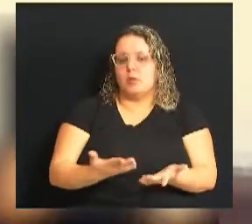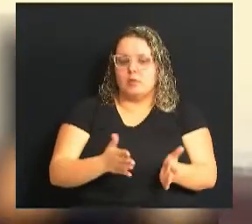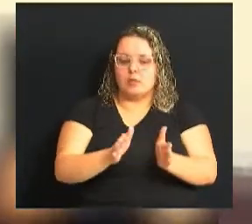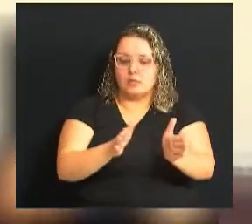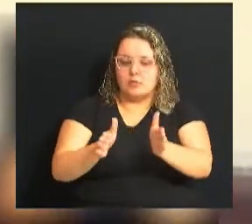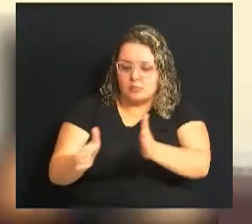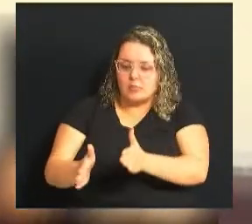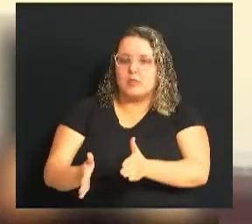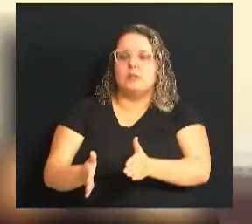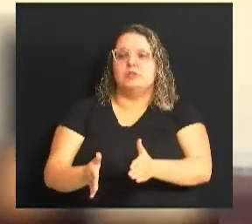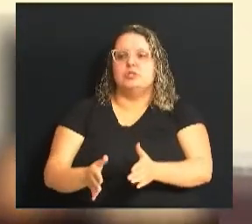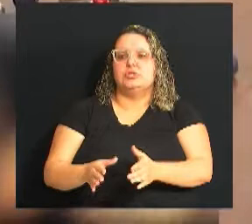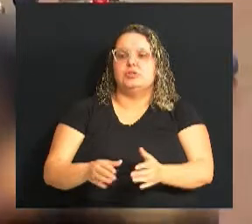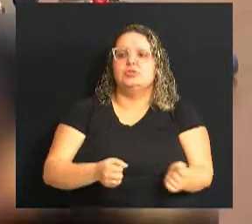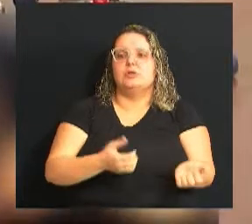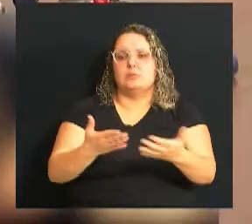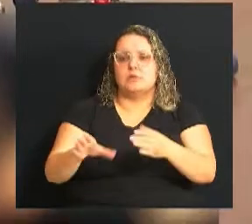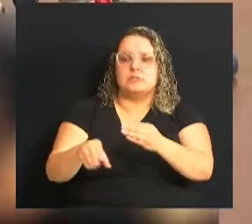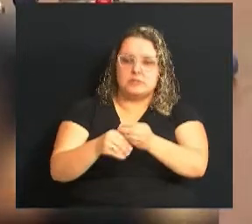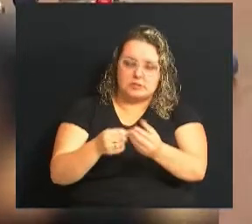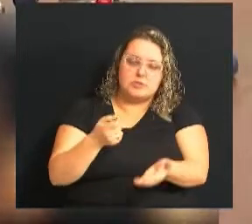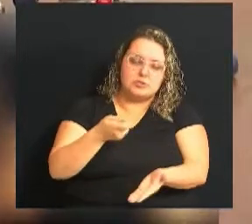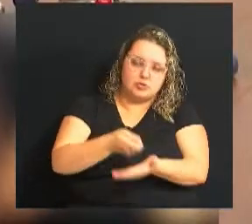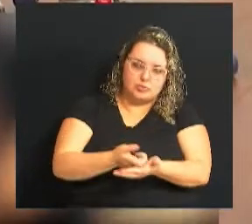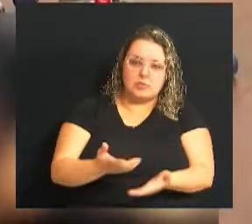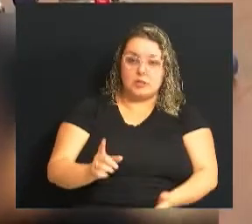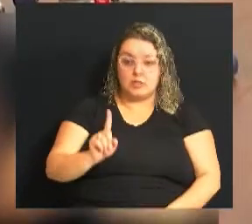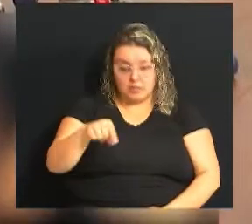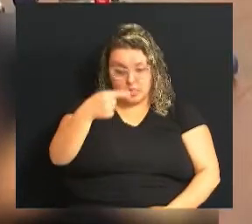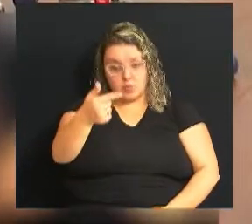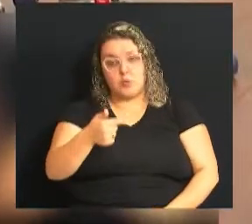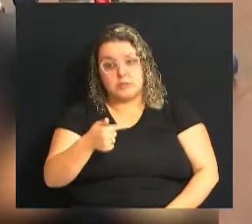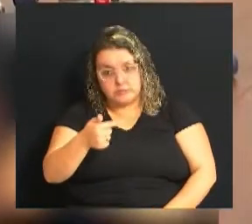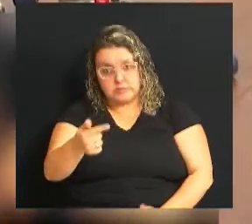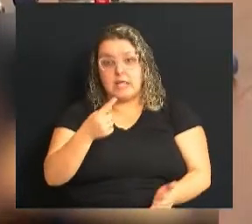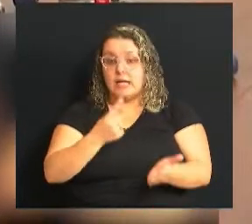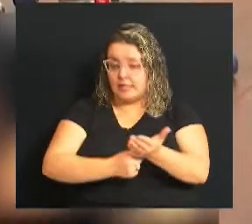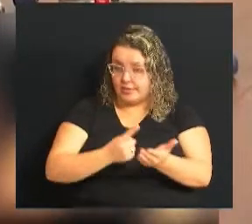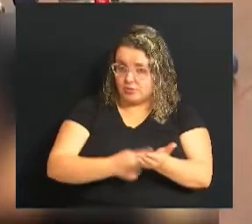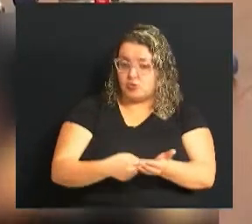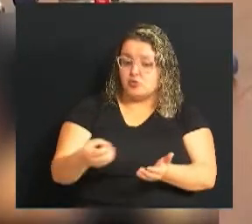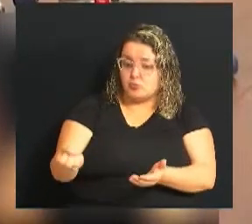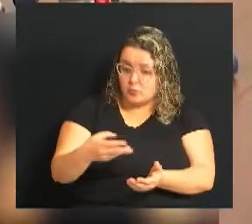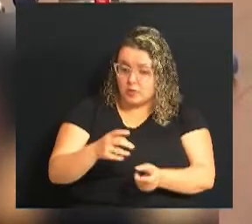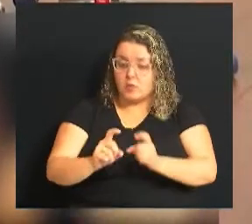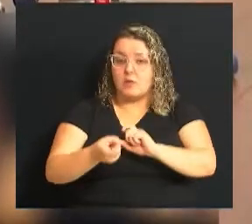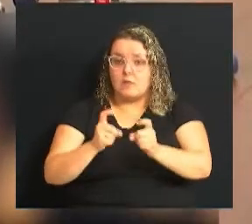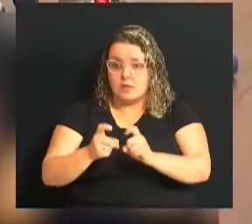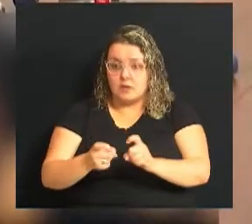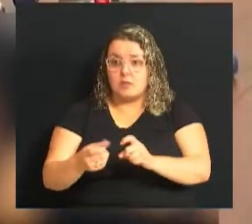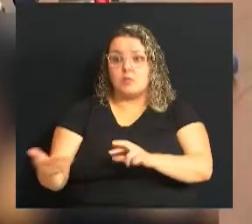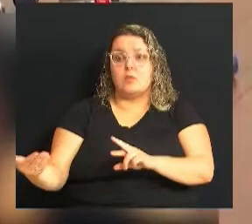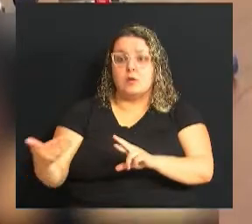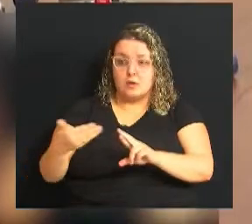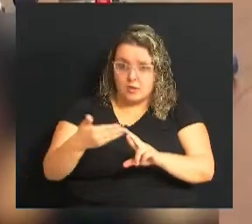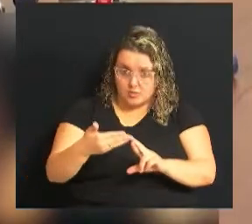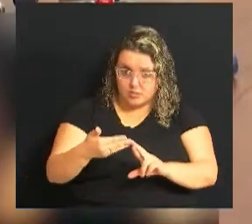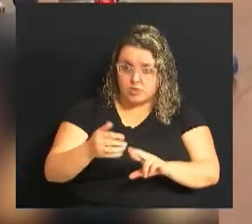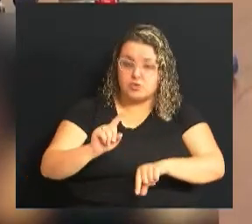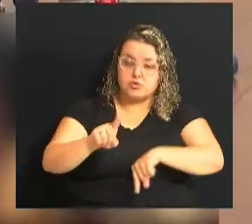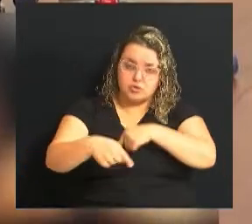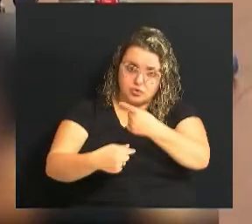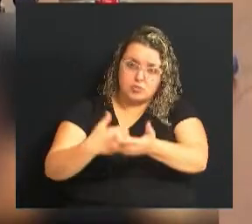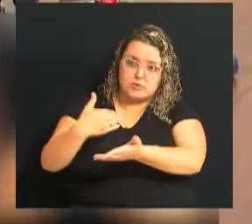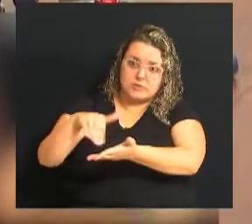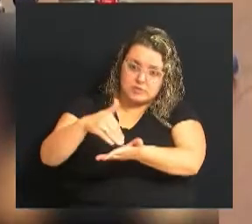de apresentação de emendas. Na próxima semana, está agendada uma nova reunião com representantes de outras